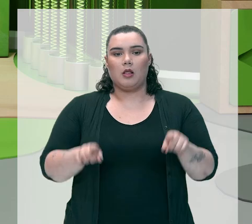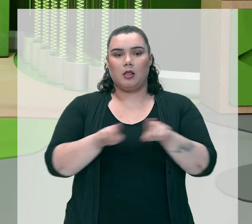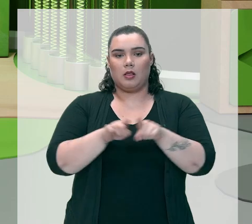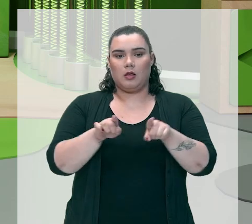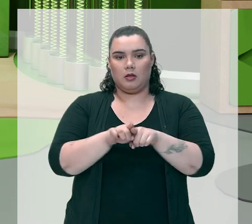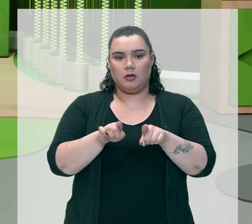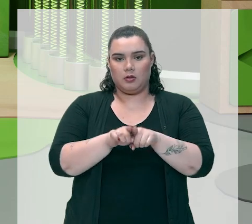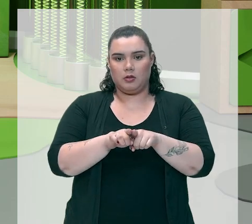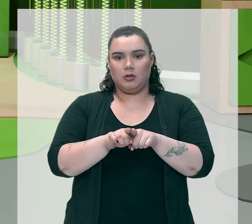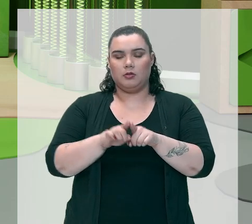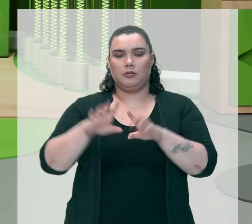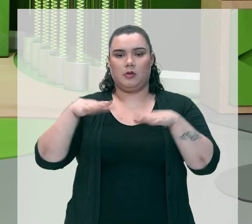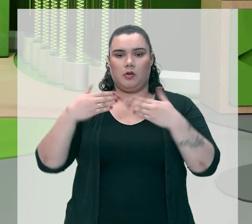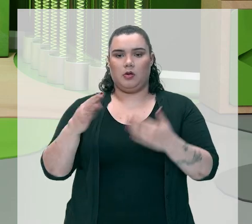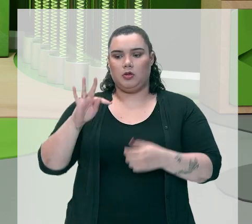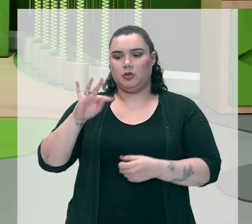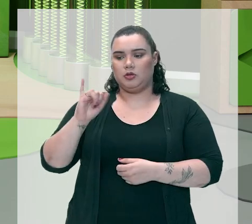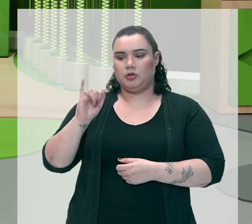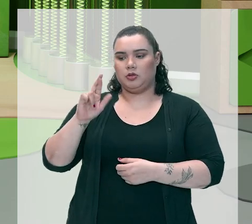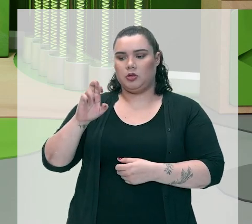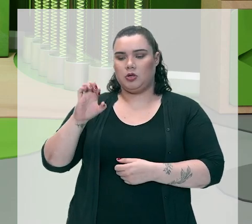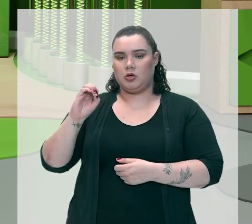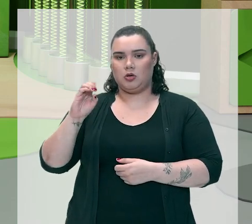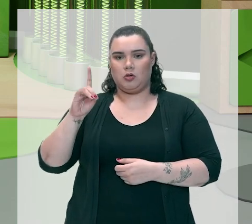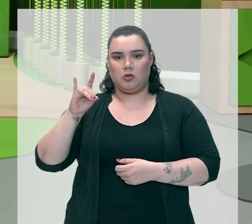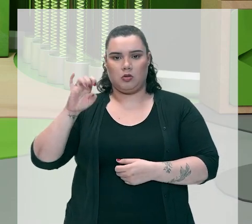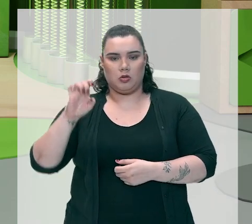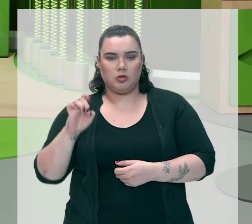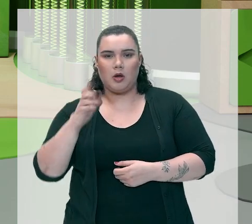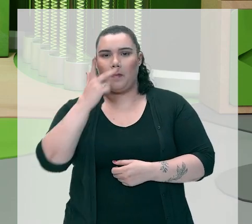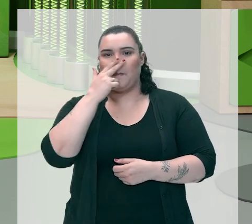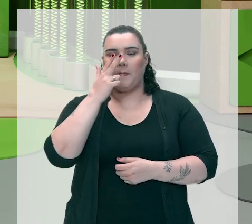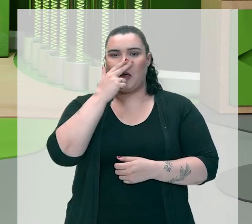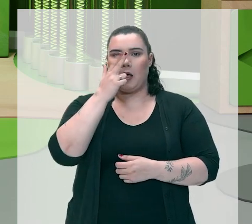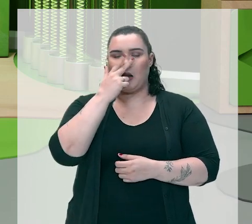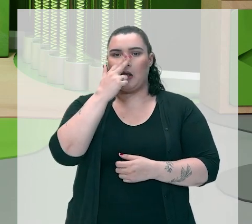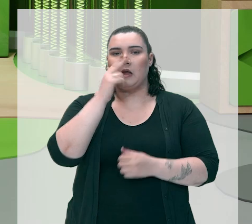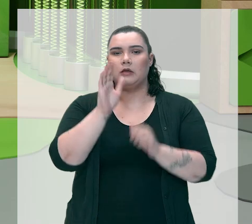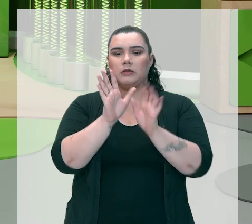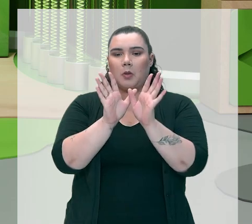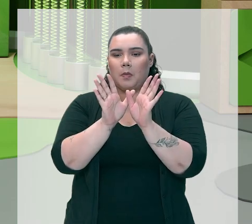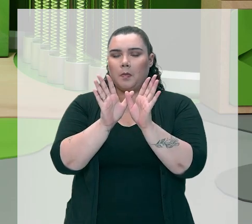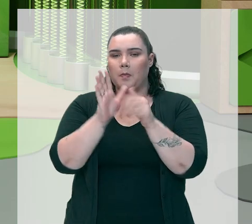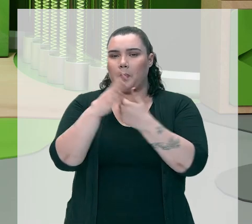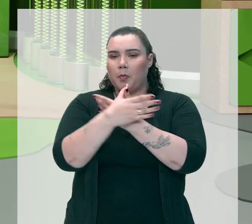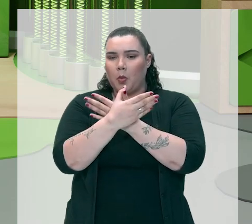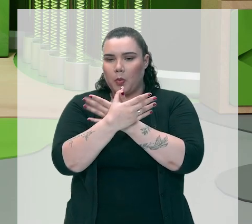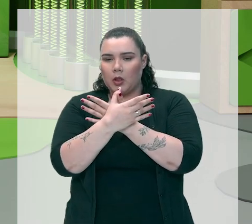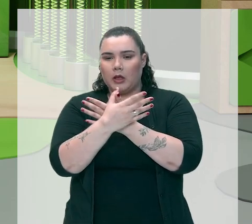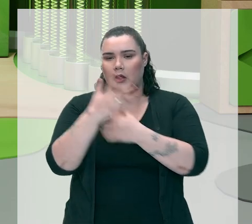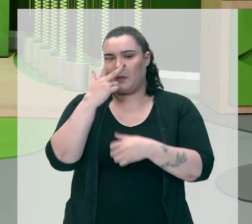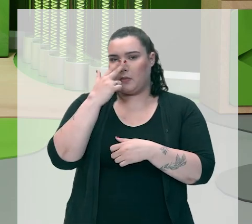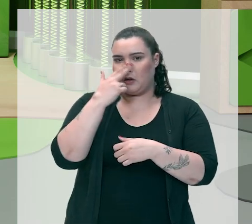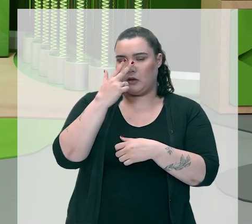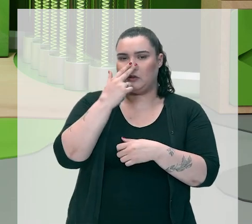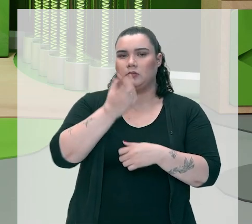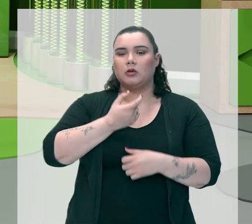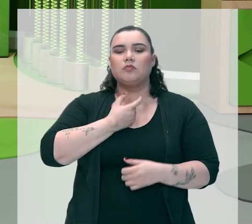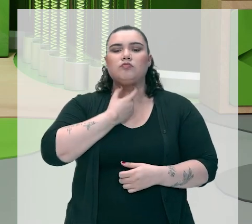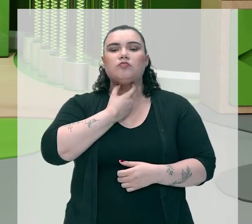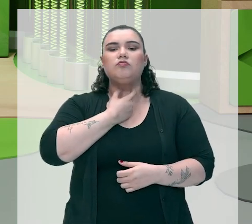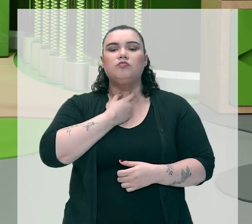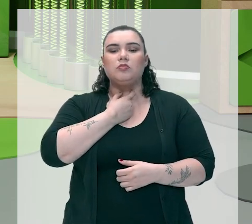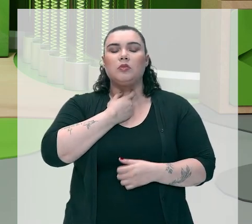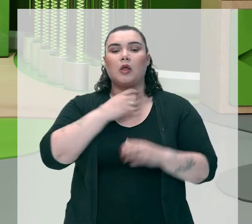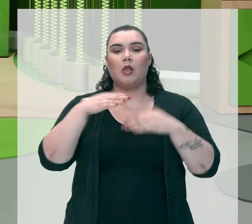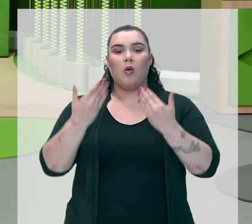tireoide, a paratireoide fica atrás da tireoide. A tireoide está bem aqui, tem um formatinho assim de borboleta, né, nessa área aqui. Temos a hipófise,